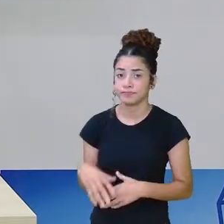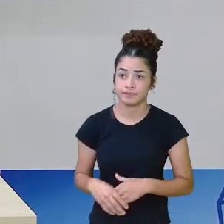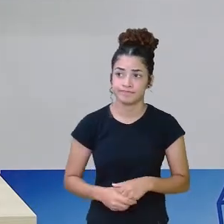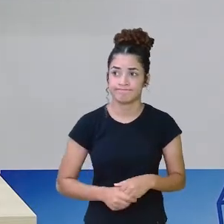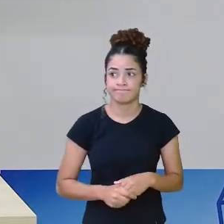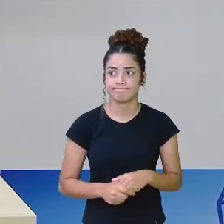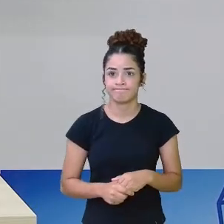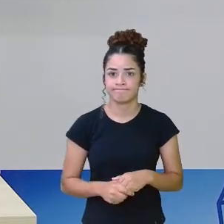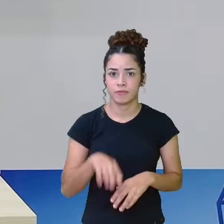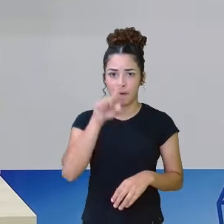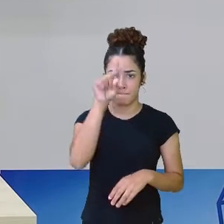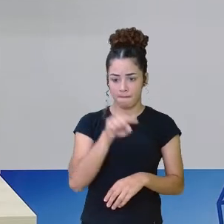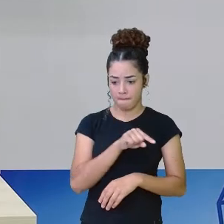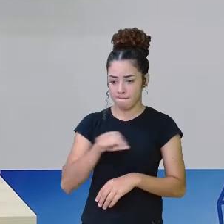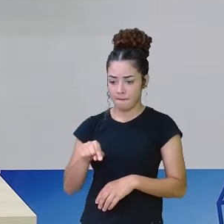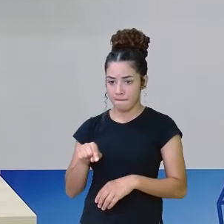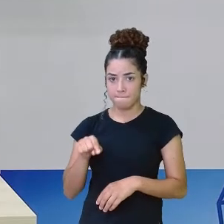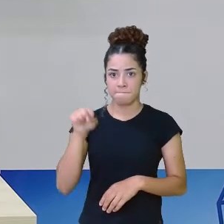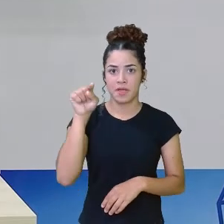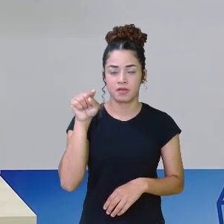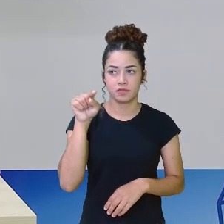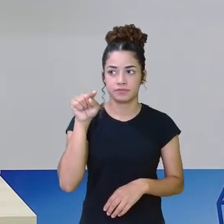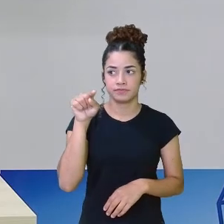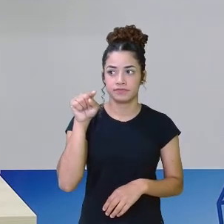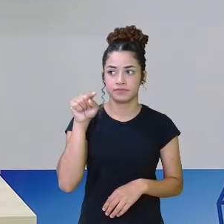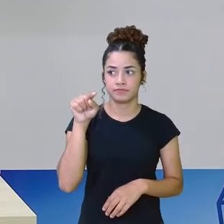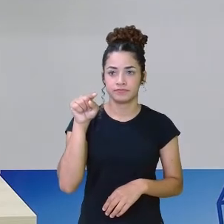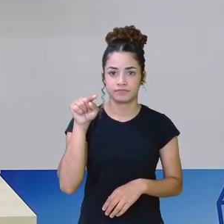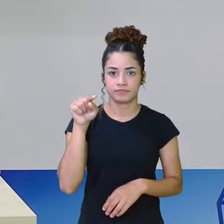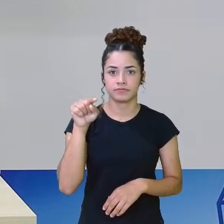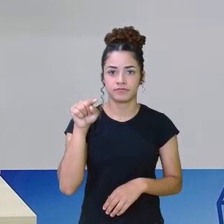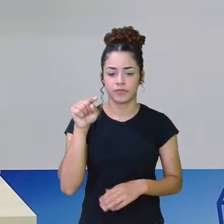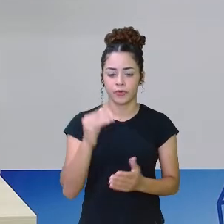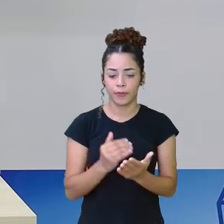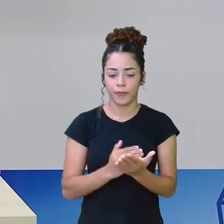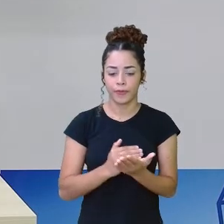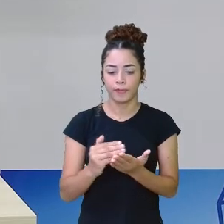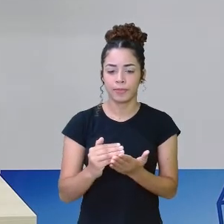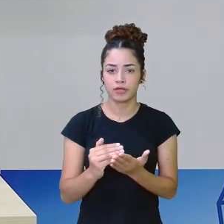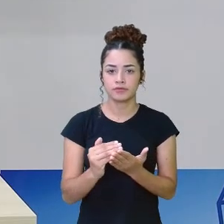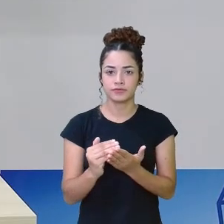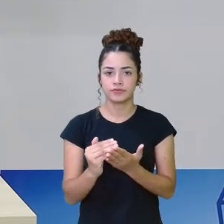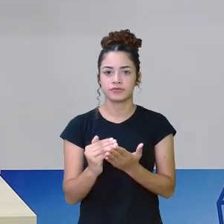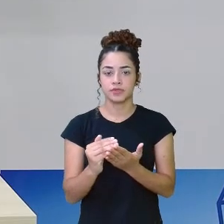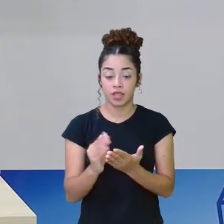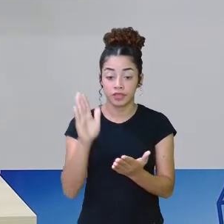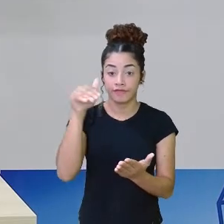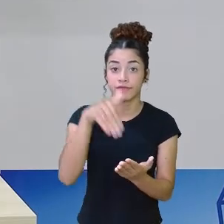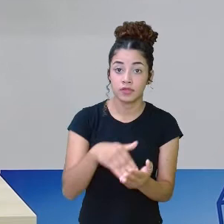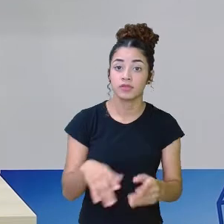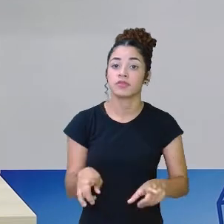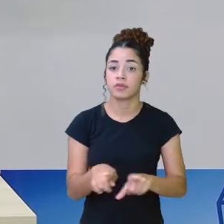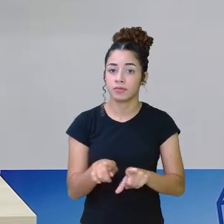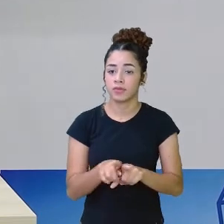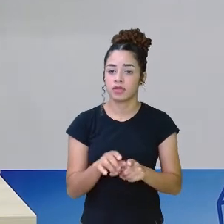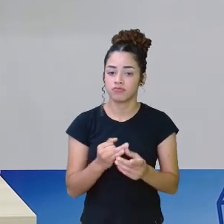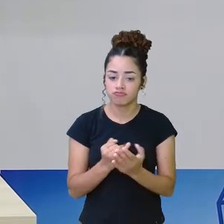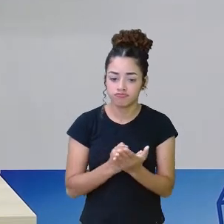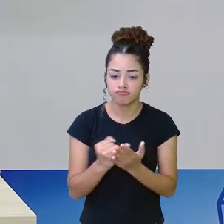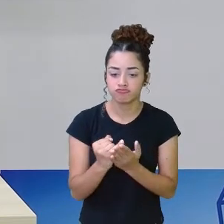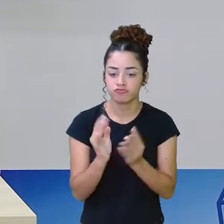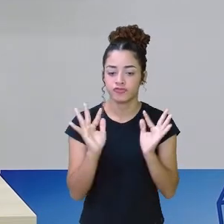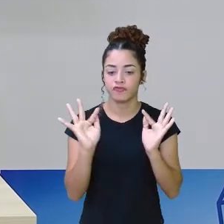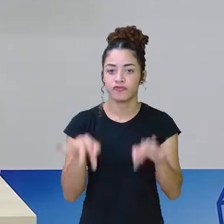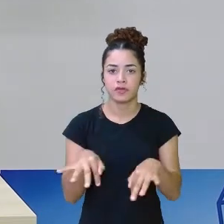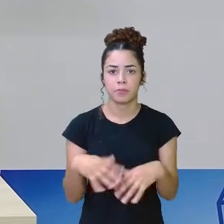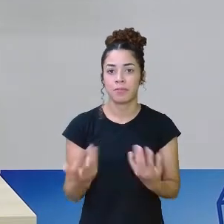Segmento de reta. Segmento de reta. Começo e fim. Tem origem e tem final. Por que eu digo